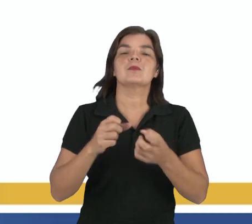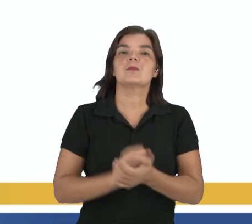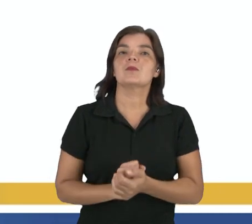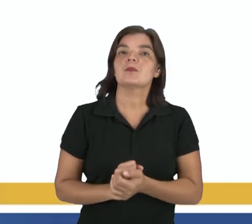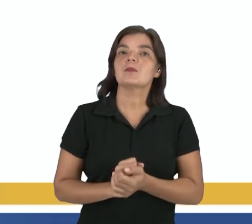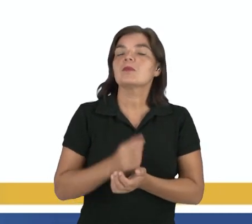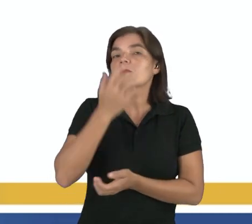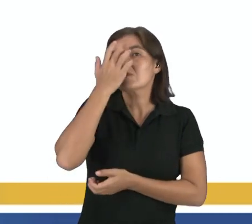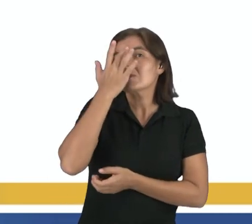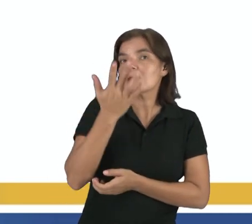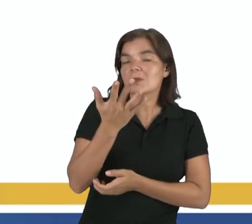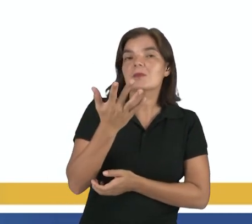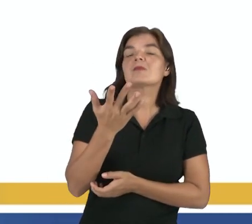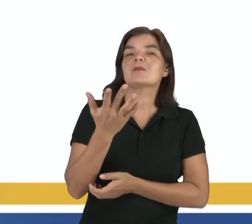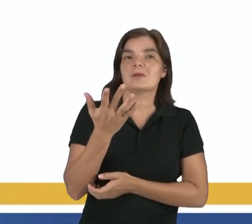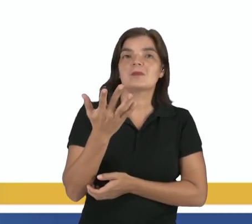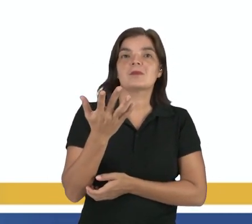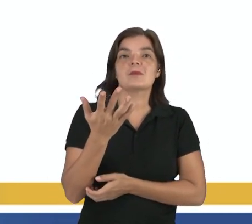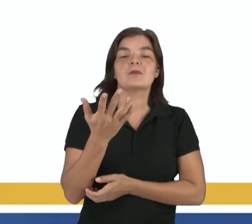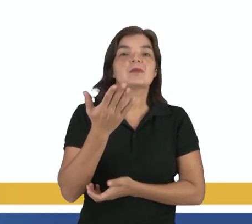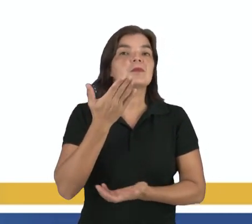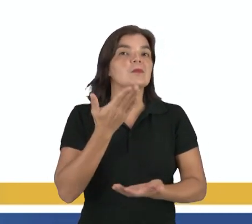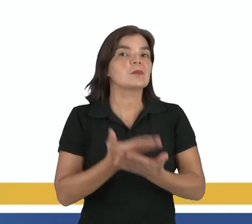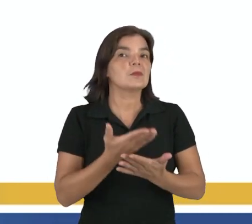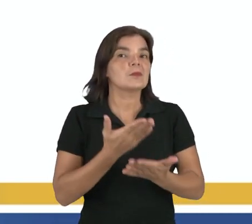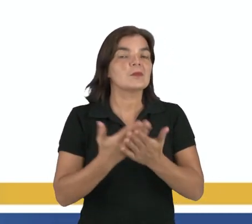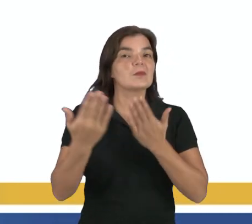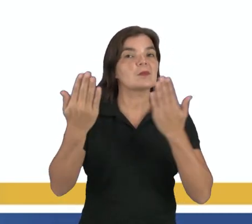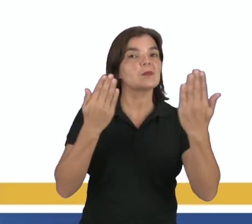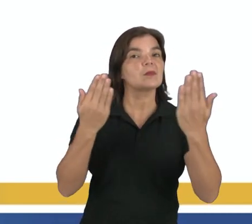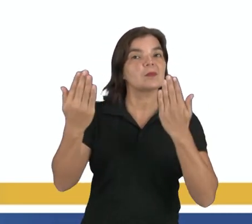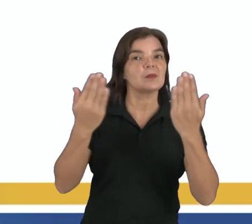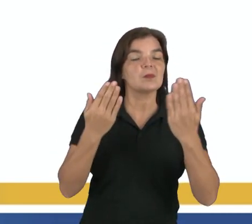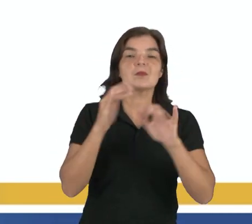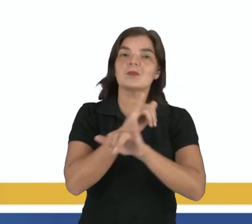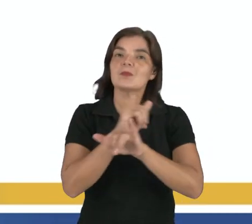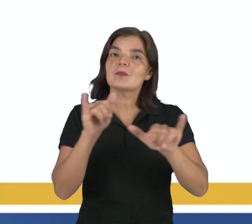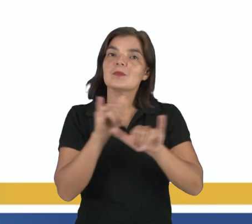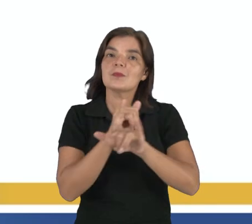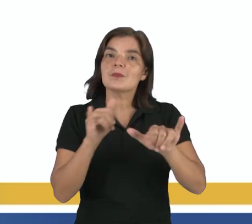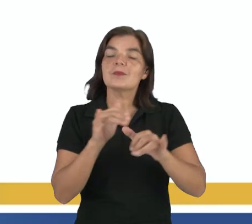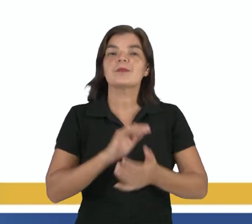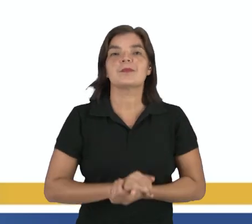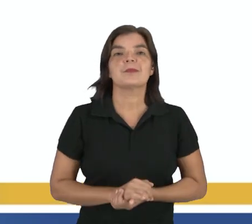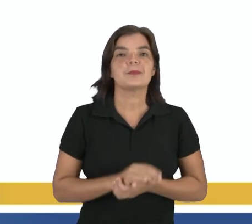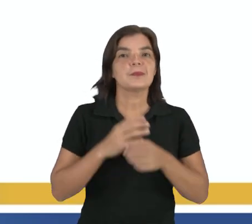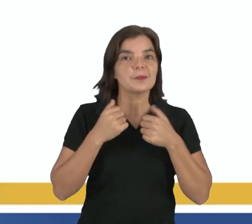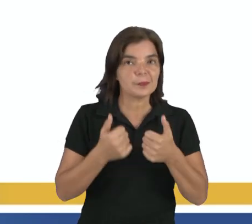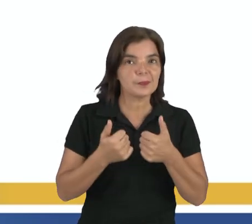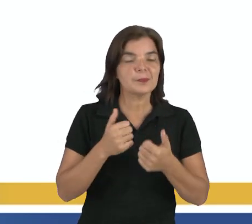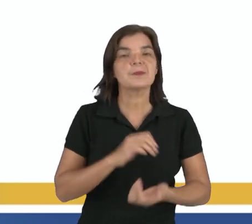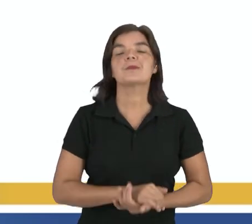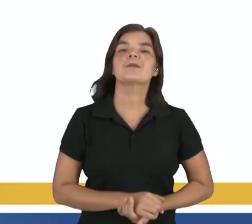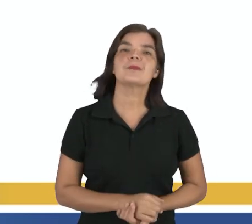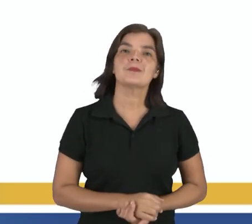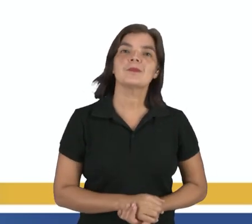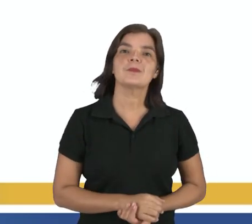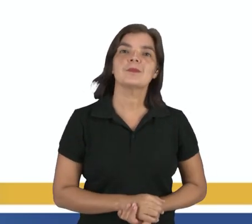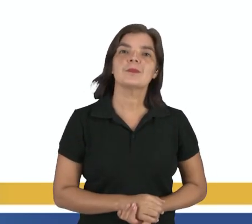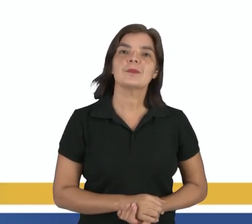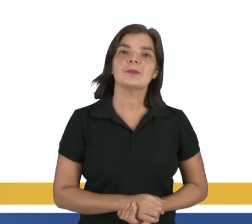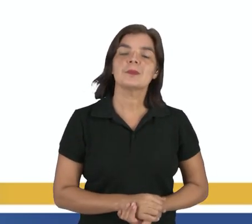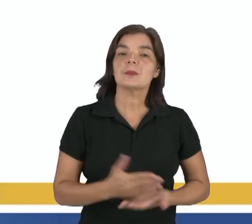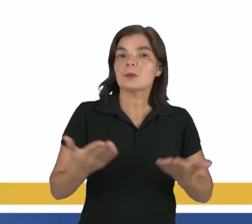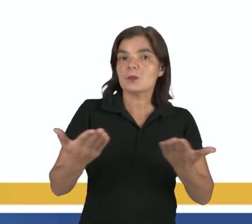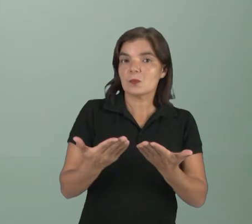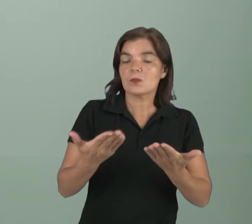a praticidade de nós trabalharmos a comparação de dados. Tudo bem até aqui?